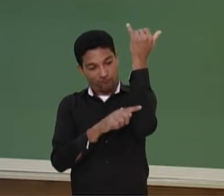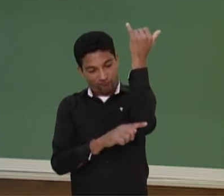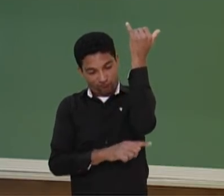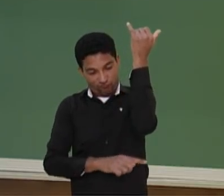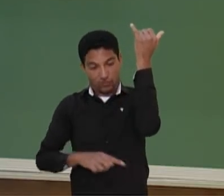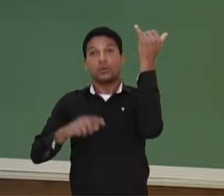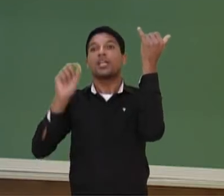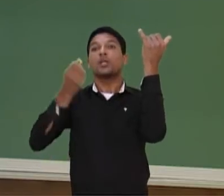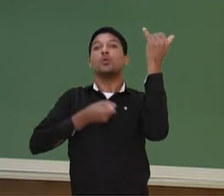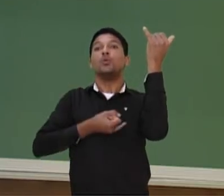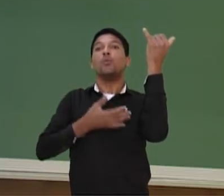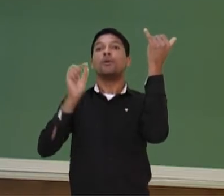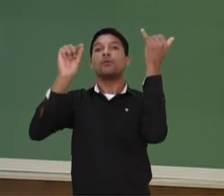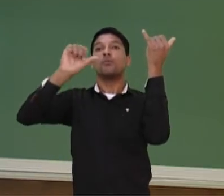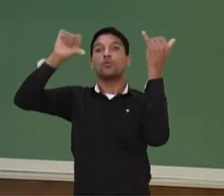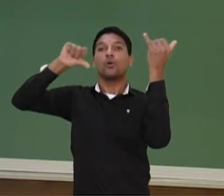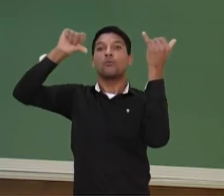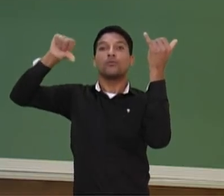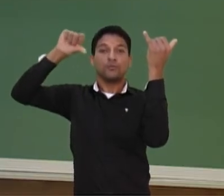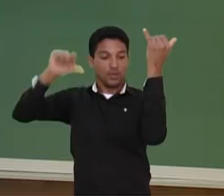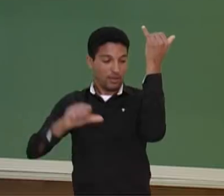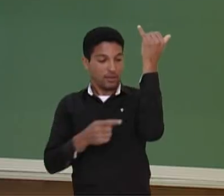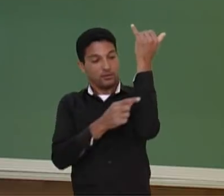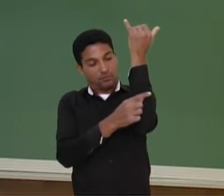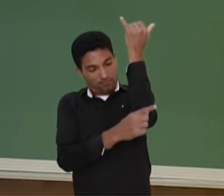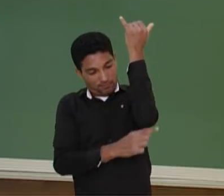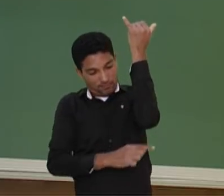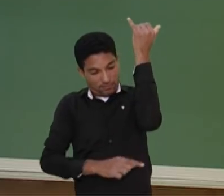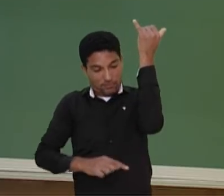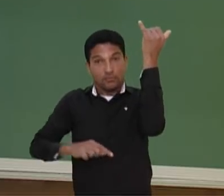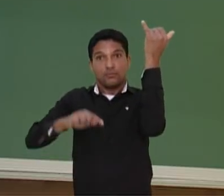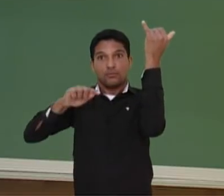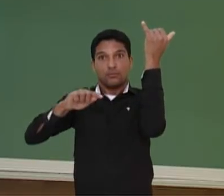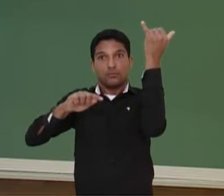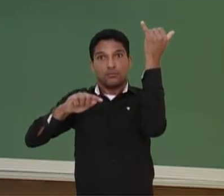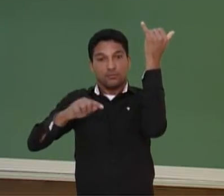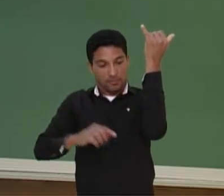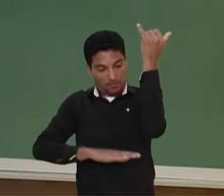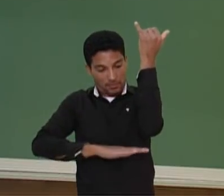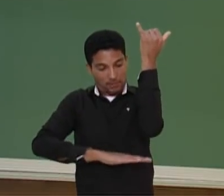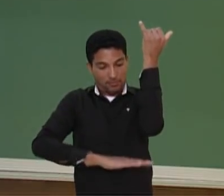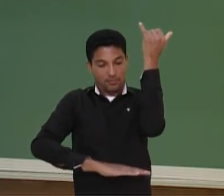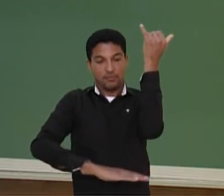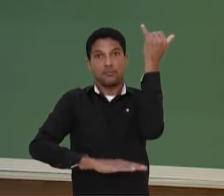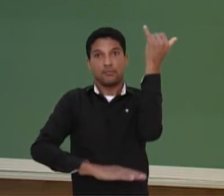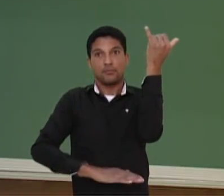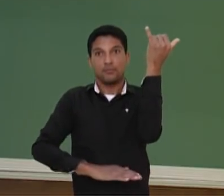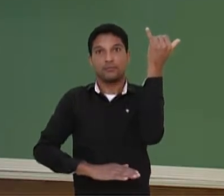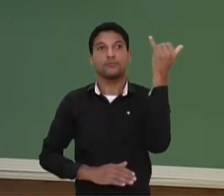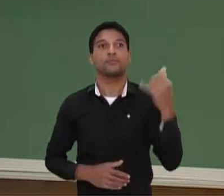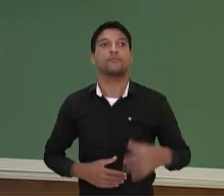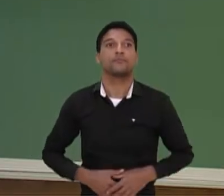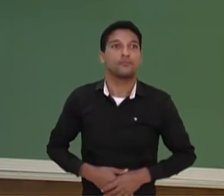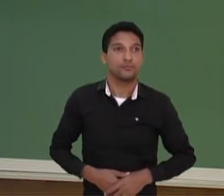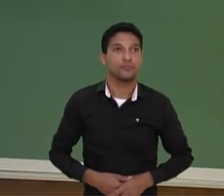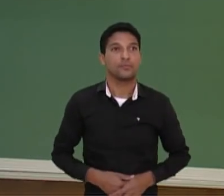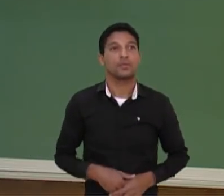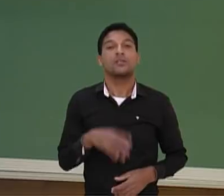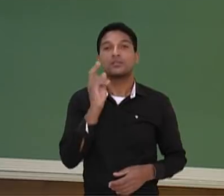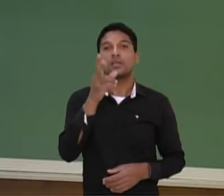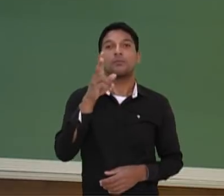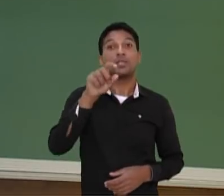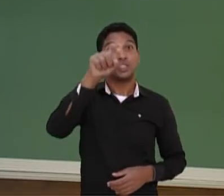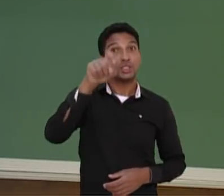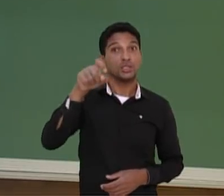modifica o valor. Estou diminuindo o valor de c, então a parábola está descendo um pouco mais. ok? Sempre eu coloco o x igual a